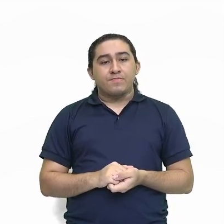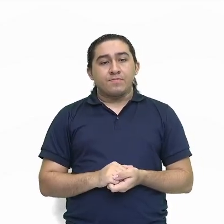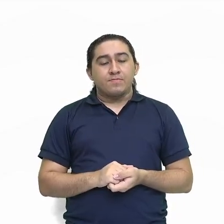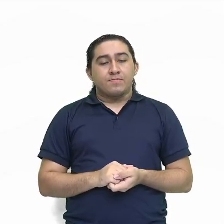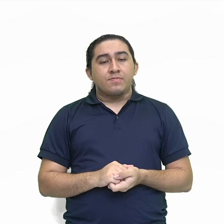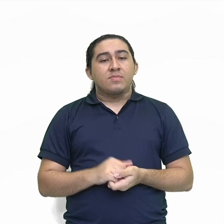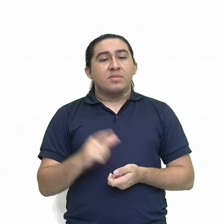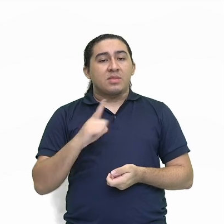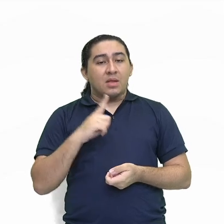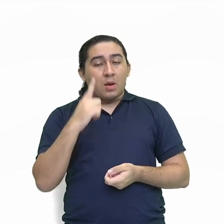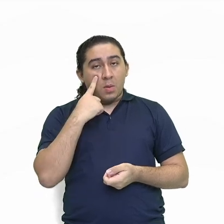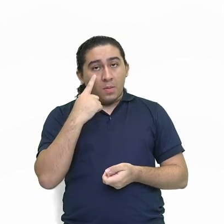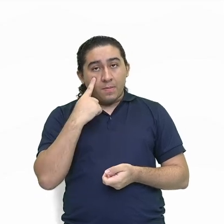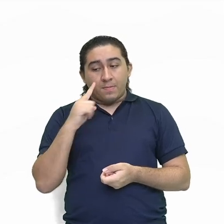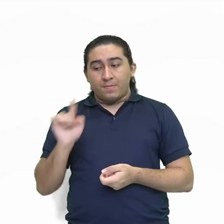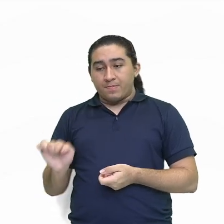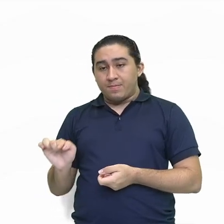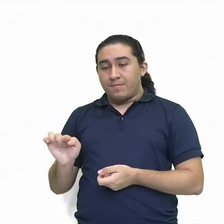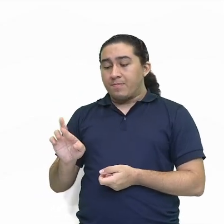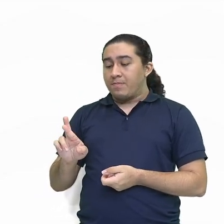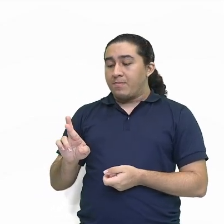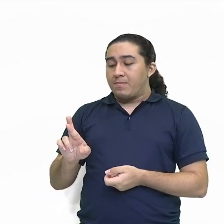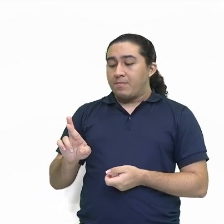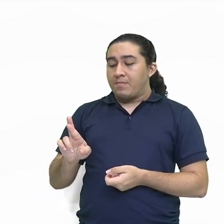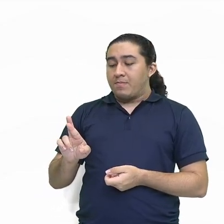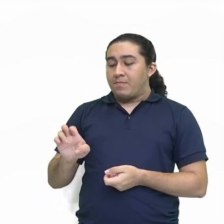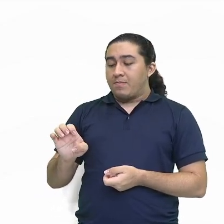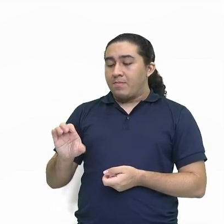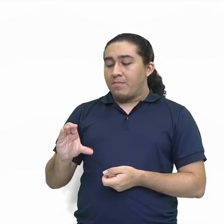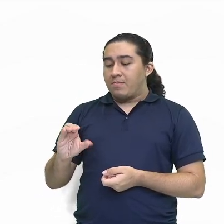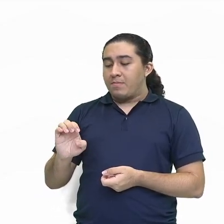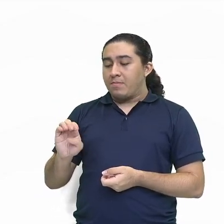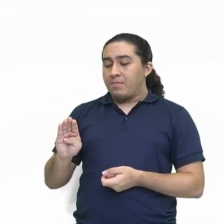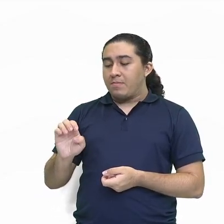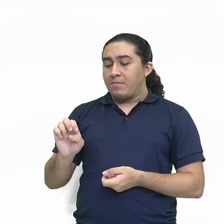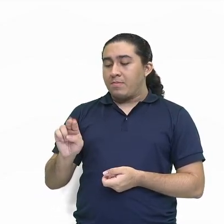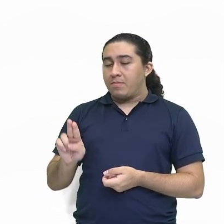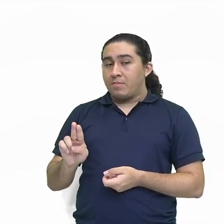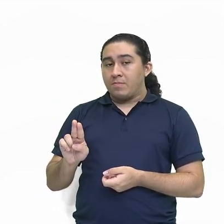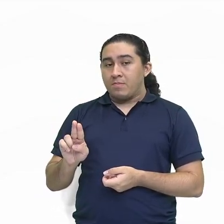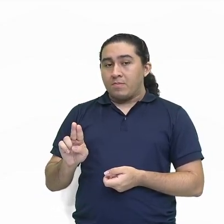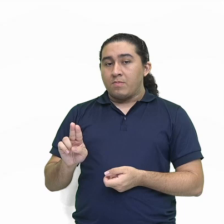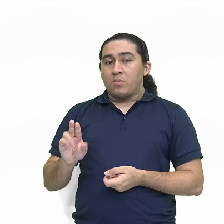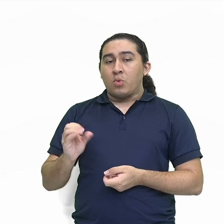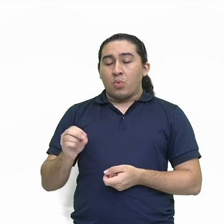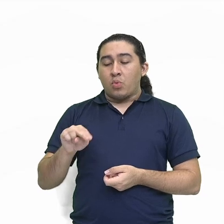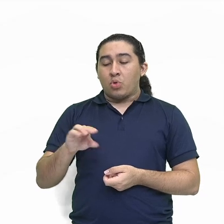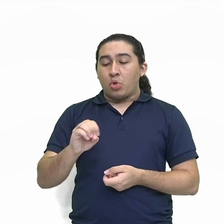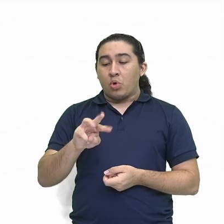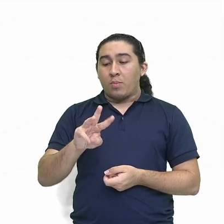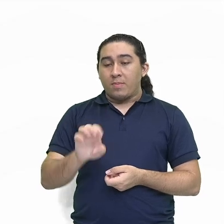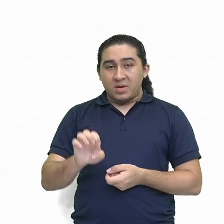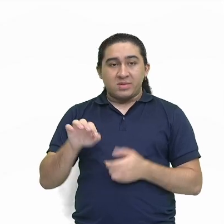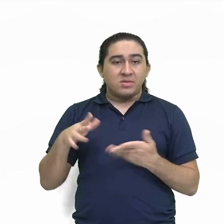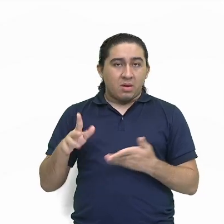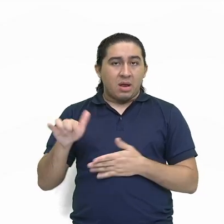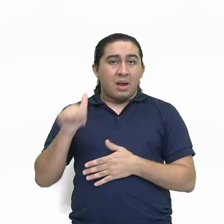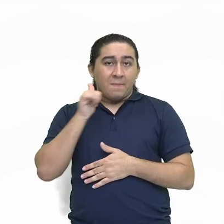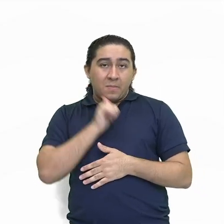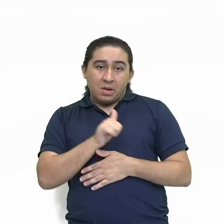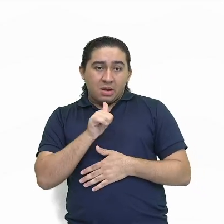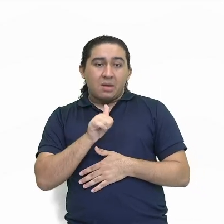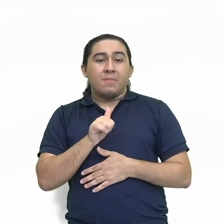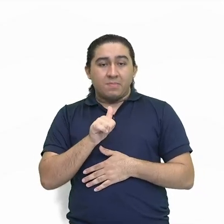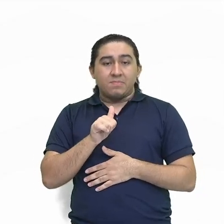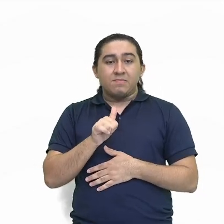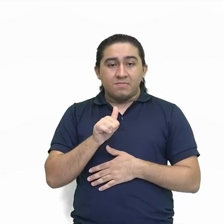de Mani. Né, recebeu ela, né, pelo verbo eu sei quem é o sujeito. Então eu posso dizer,